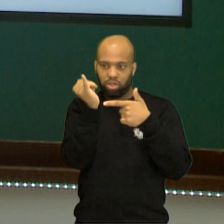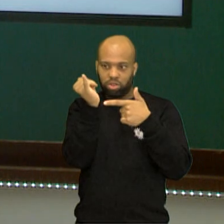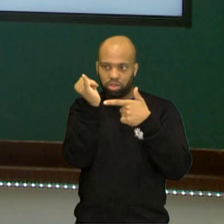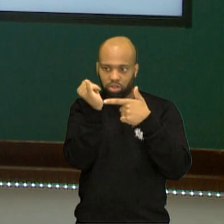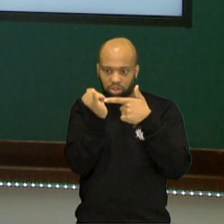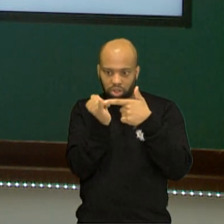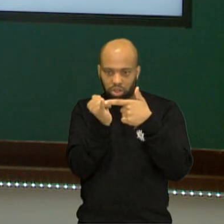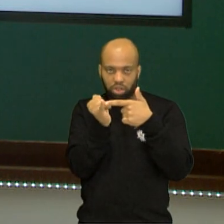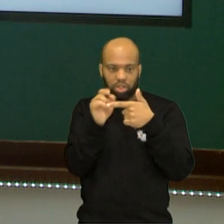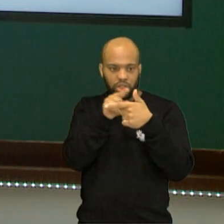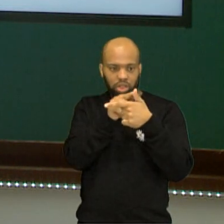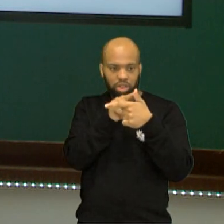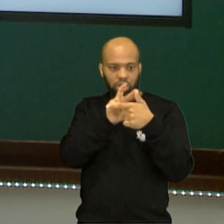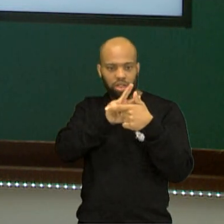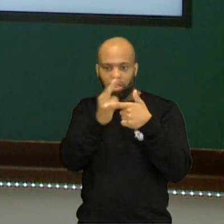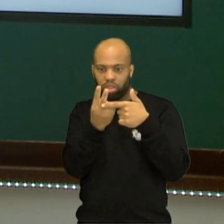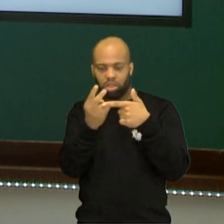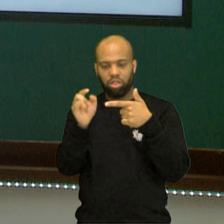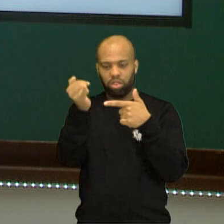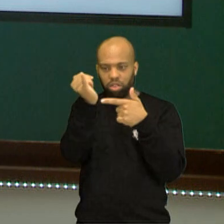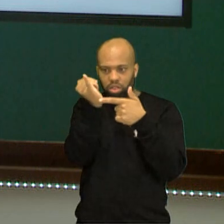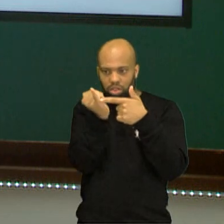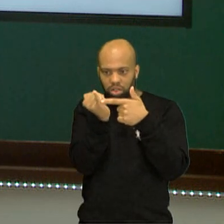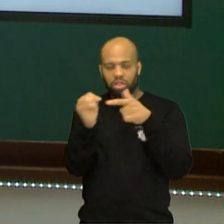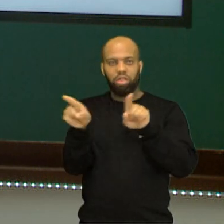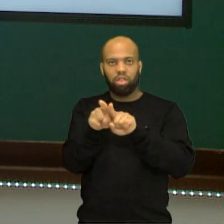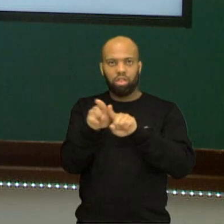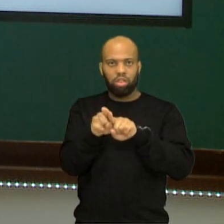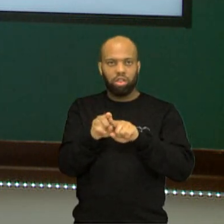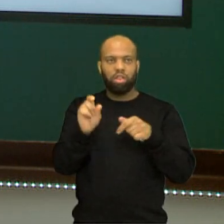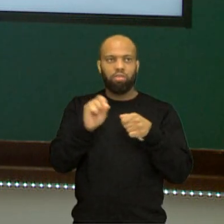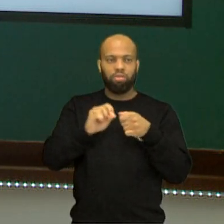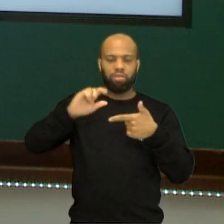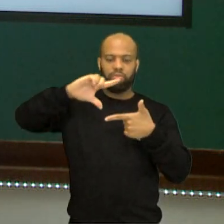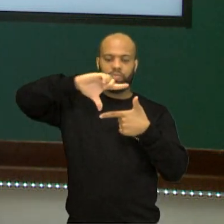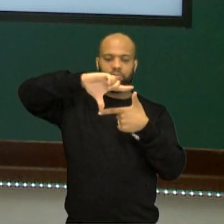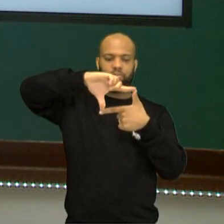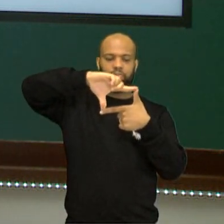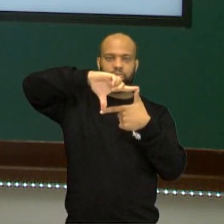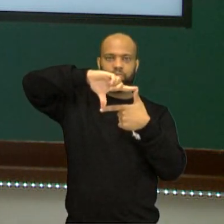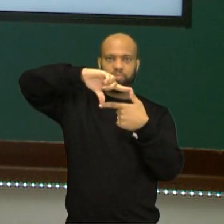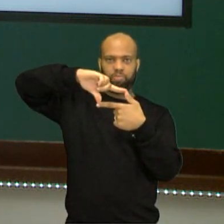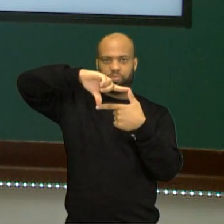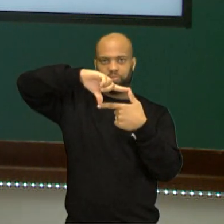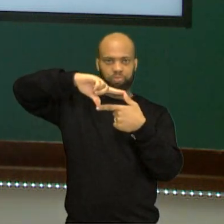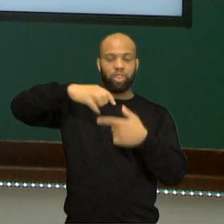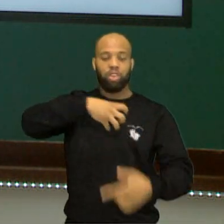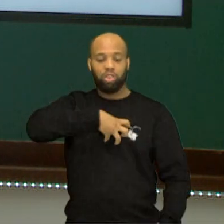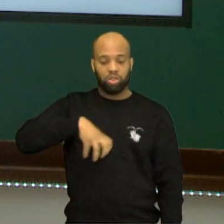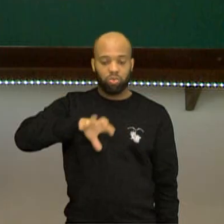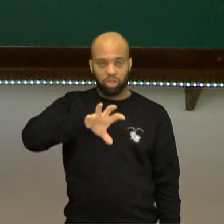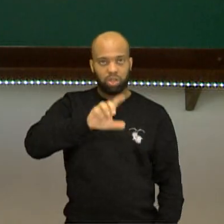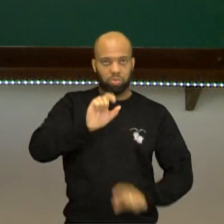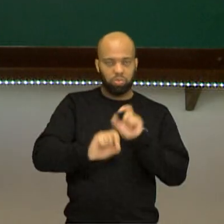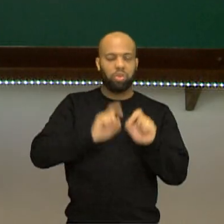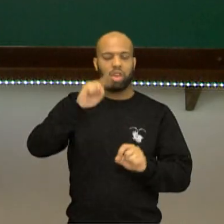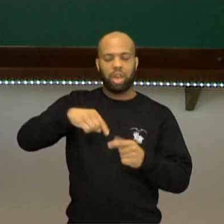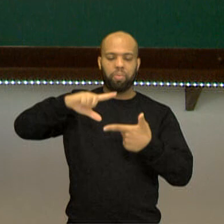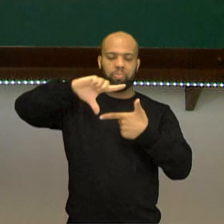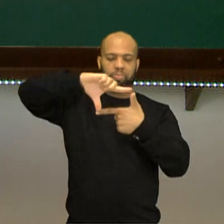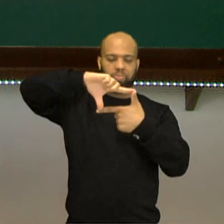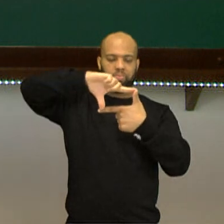mesma forma como eu faço uma reta paralela de R2 na extremidade de R1. E com isso eu fecho um